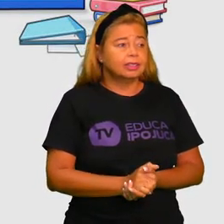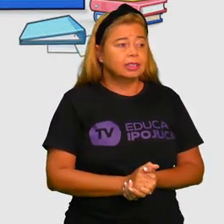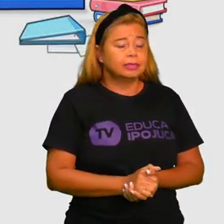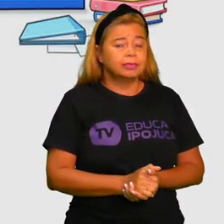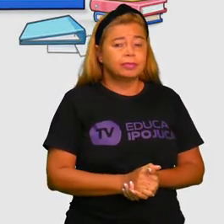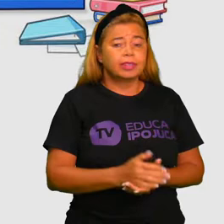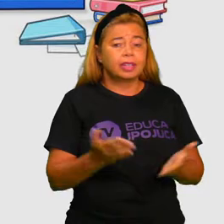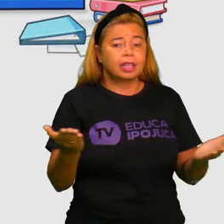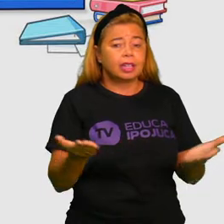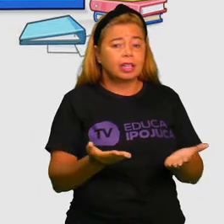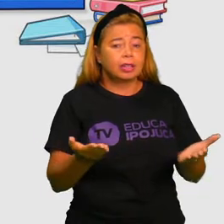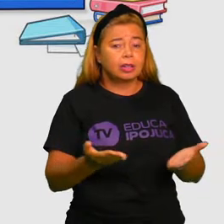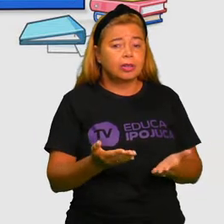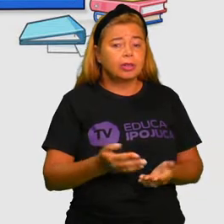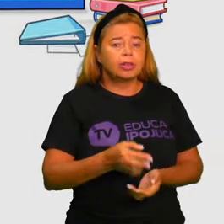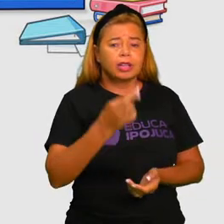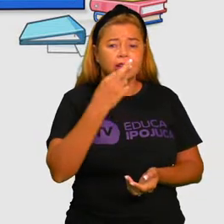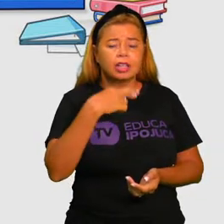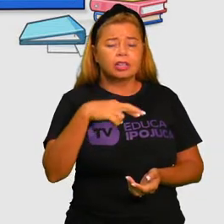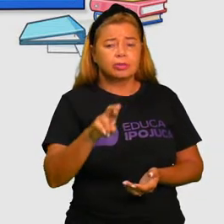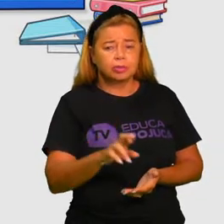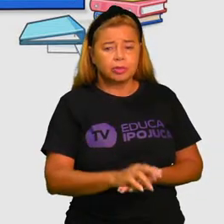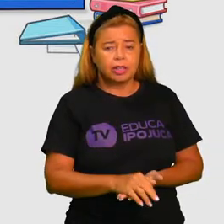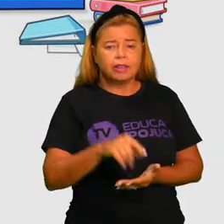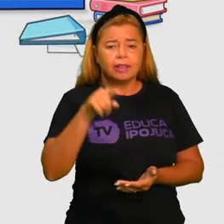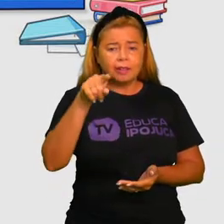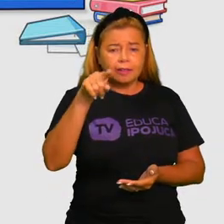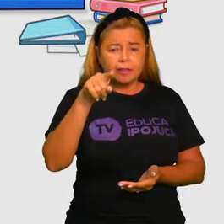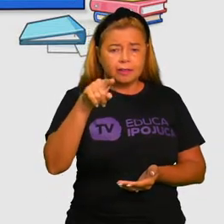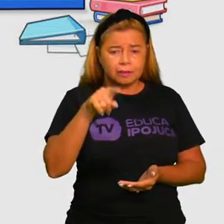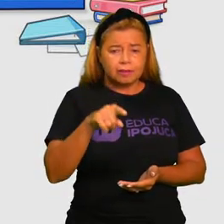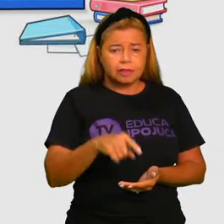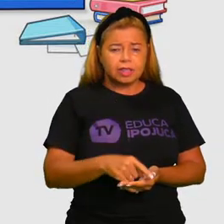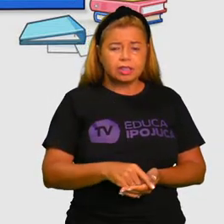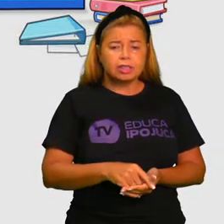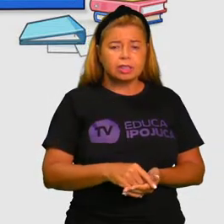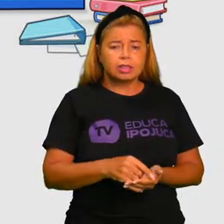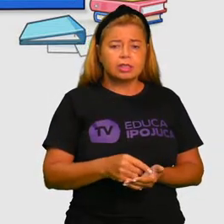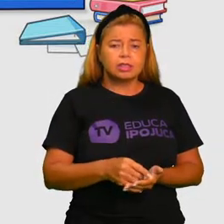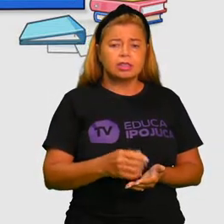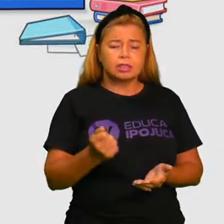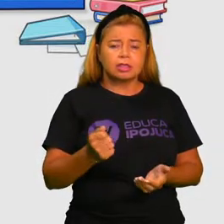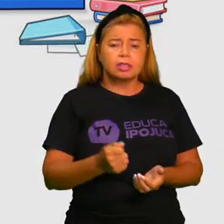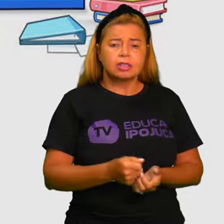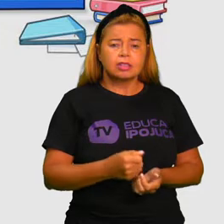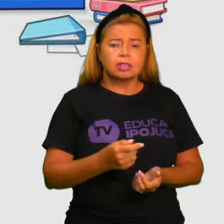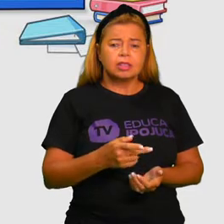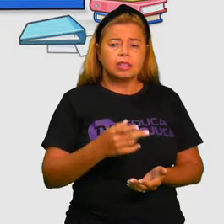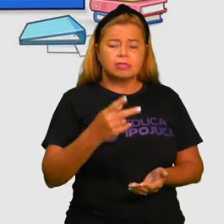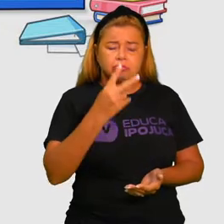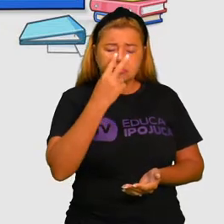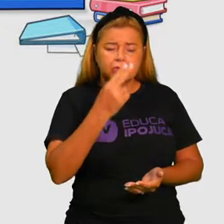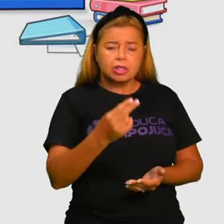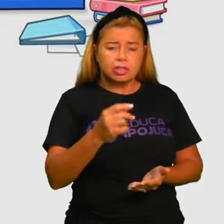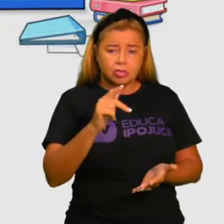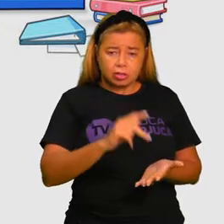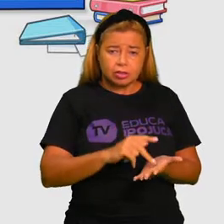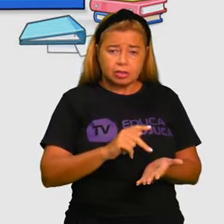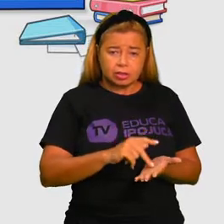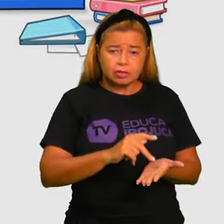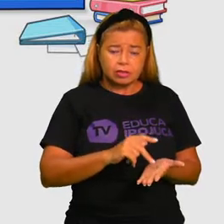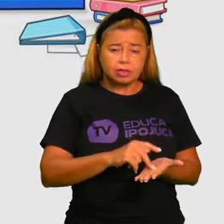pedir que vocês responder se vocês concordavam com essas leite e sim de acordo com o currículo que a gente vinha de manhã